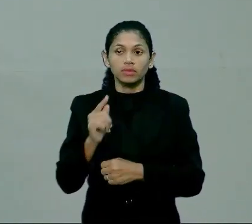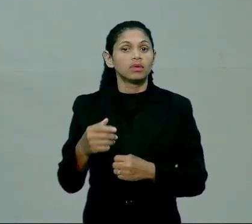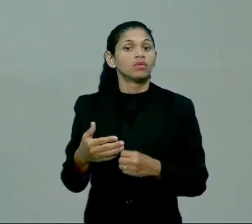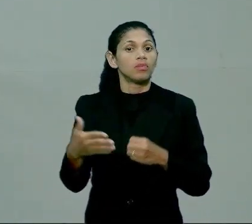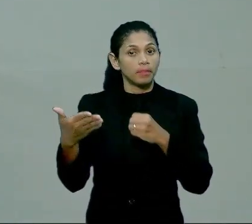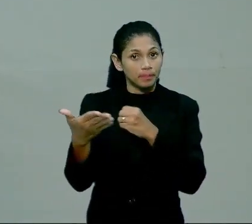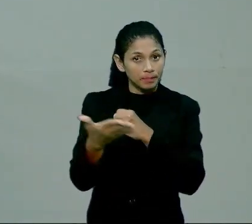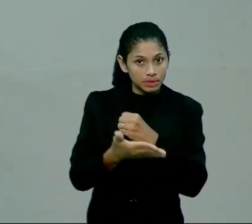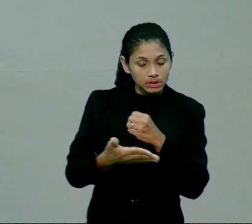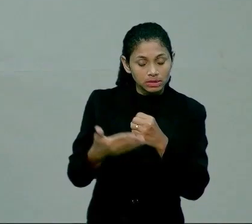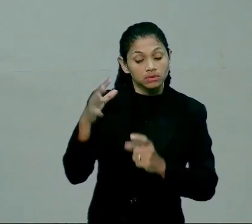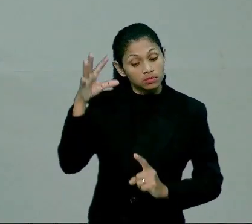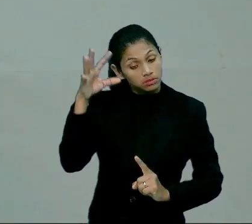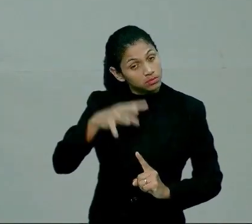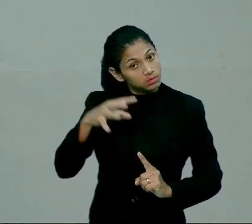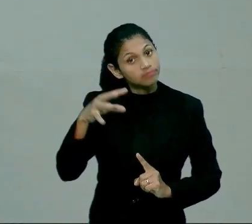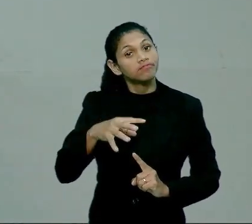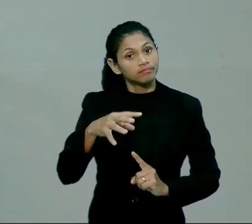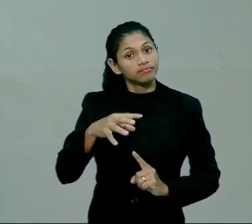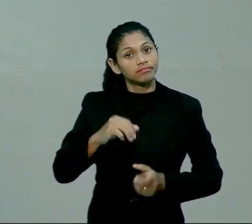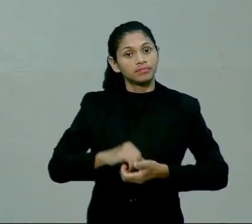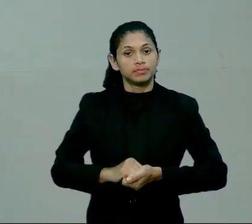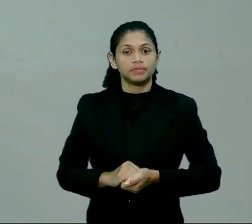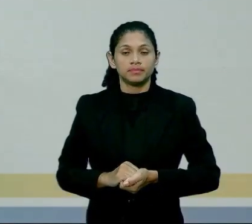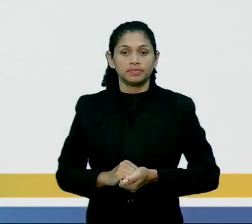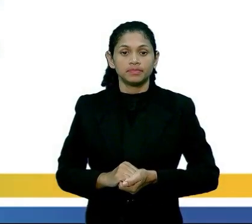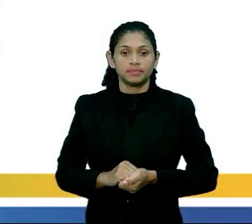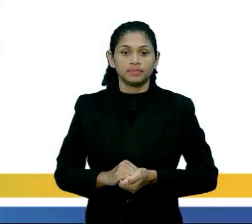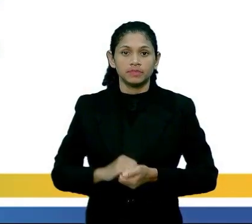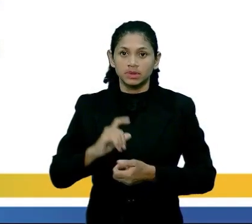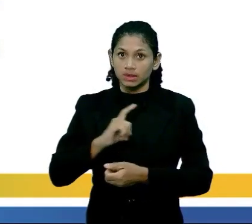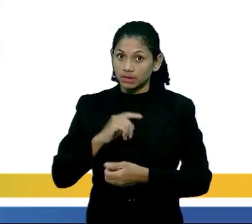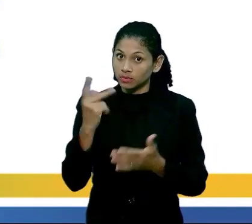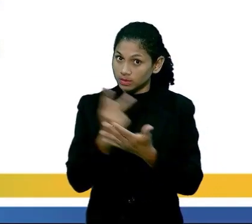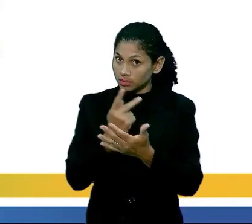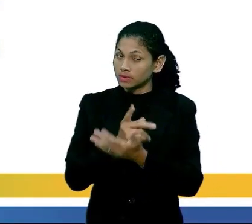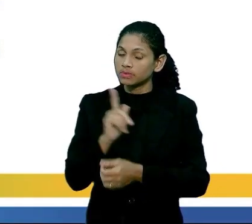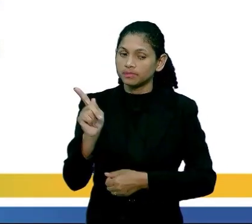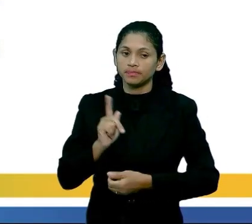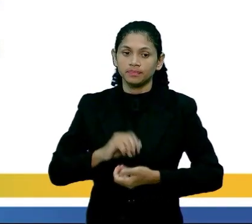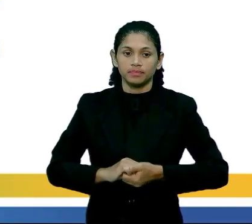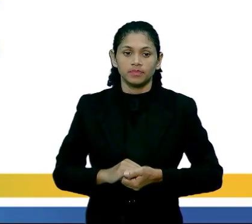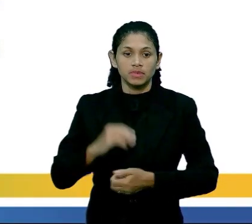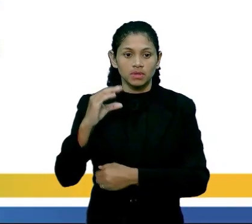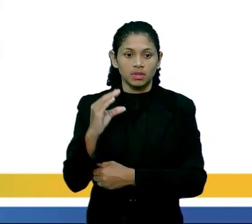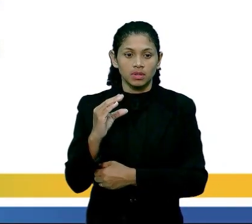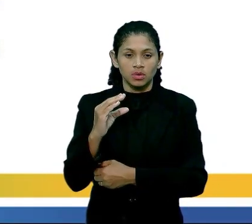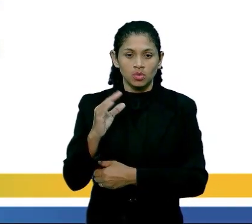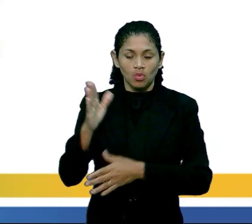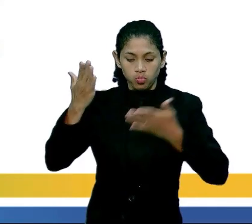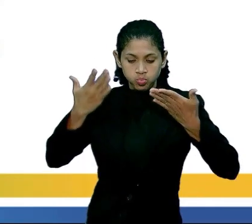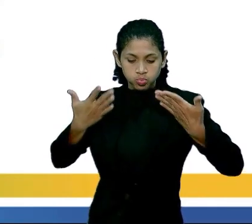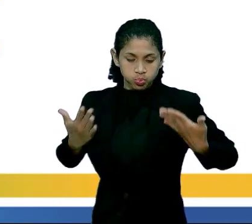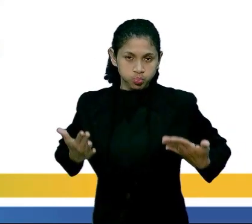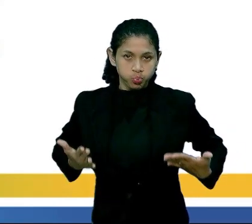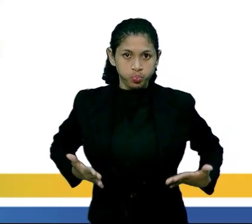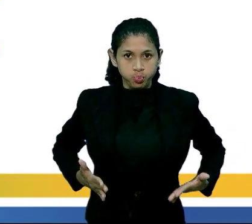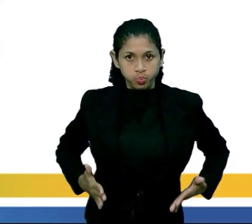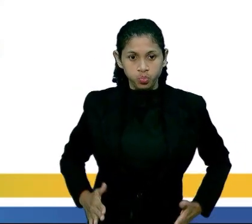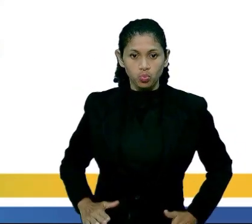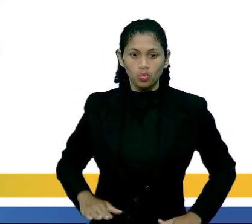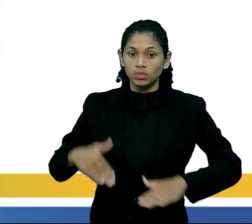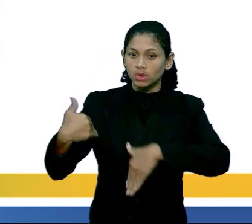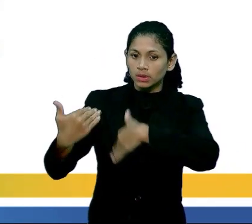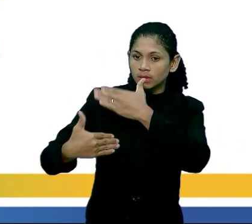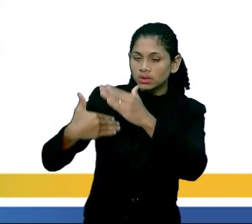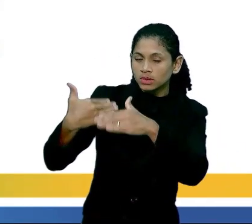influência das suas vivências e experiências. Então, temos um erro aí. Alternativa C. A modelagem corporal é um processo